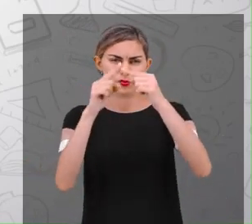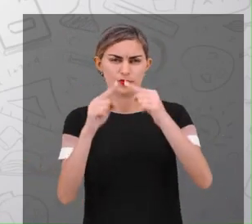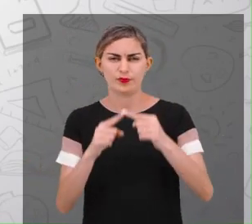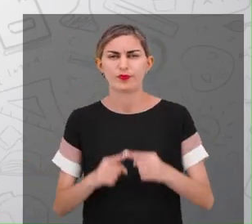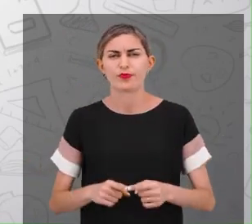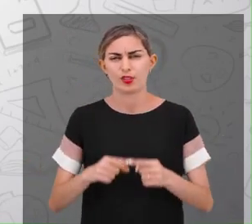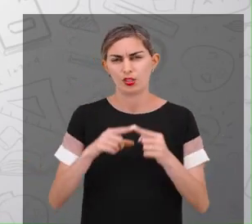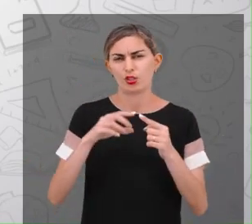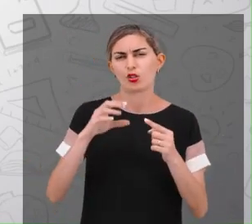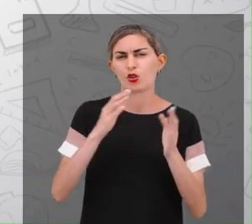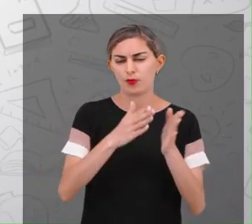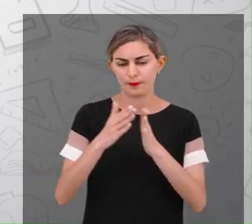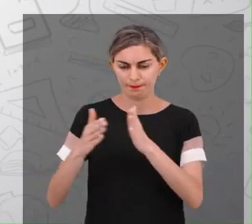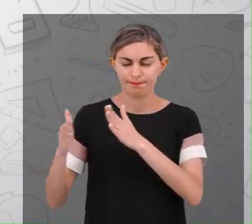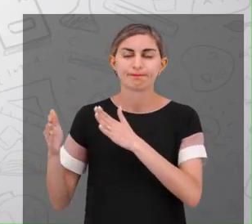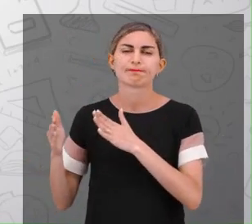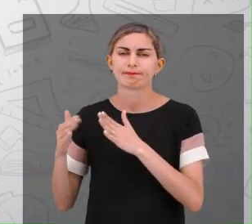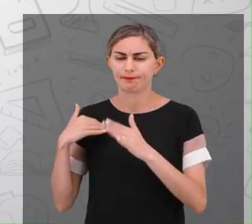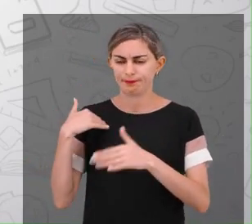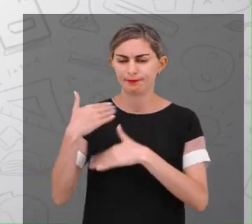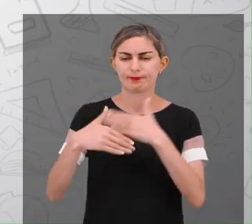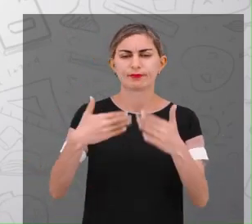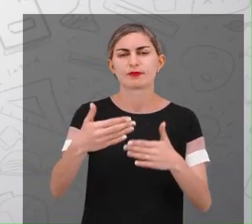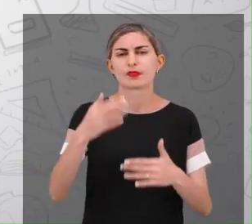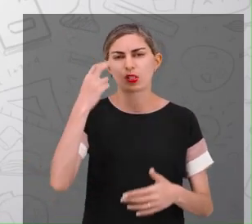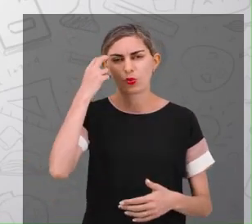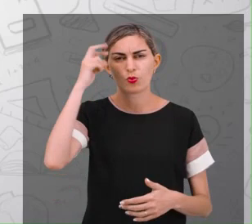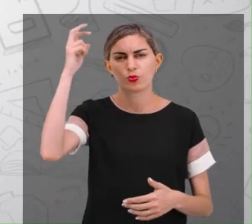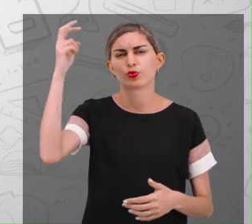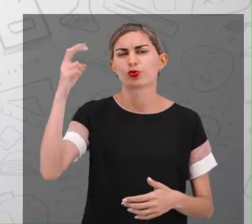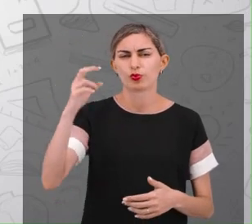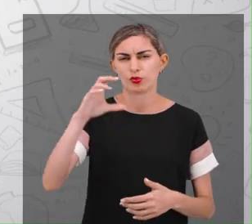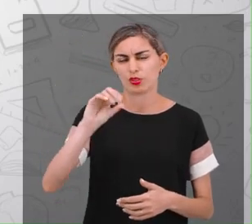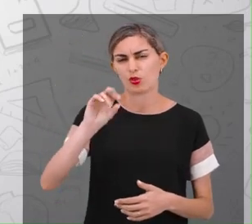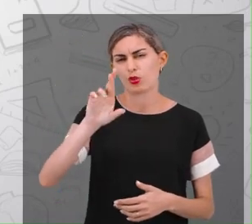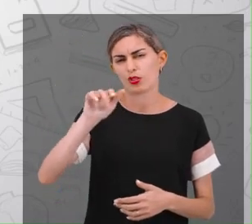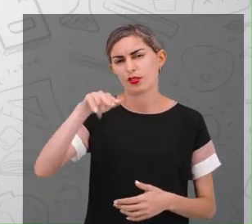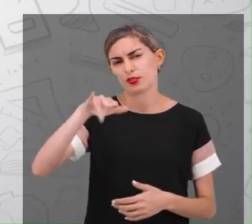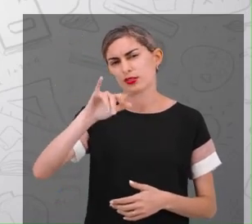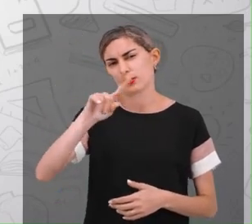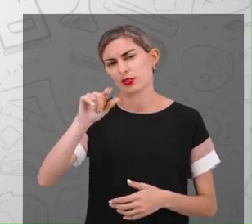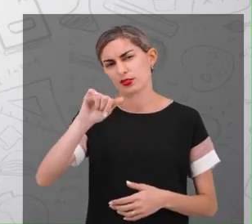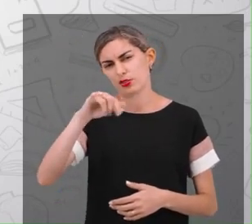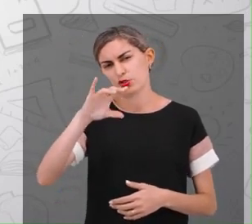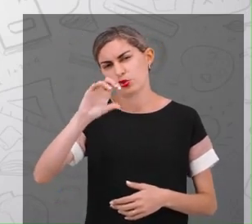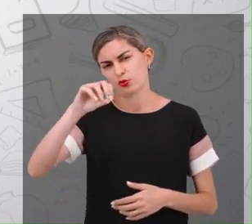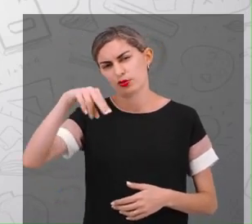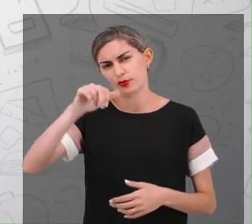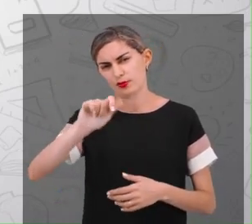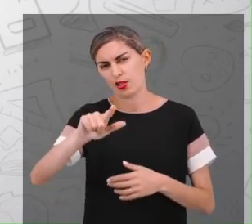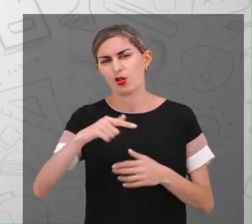aplicado na organização através da cultura organizacional